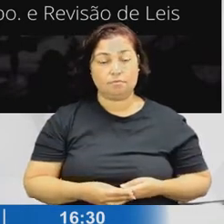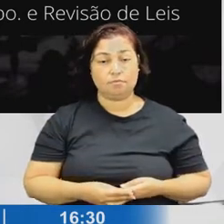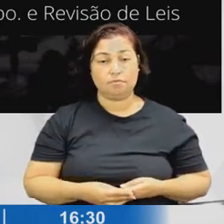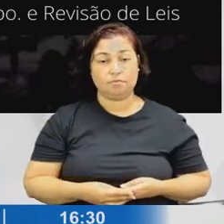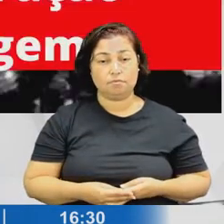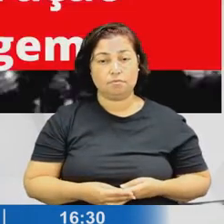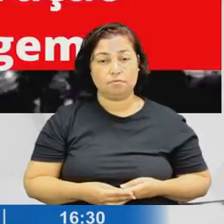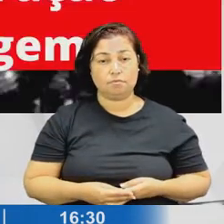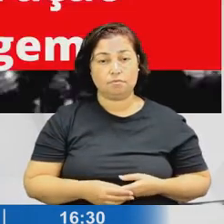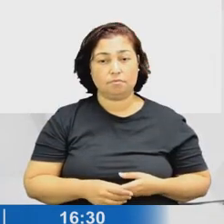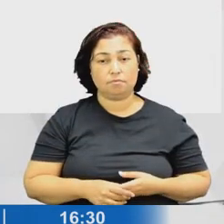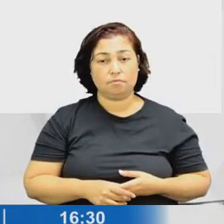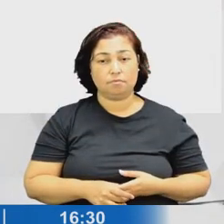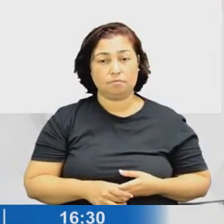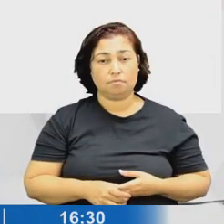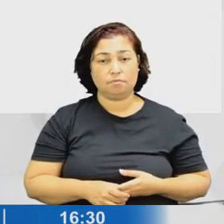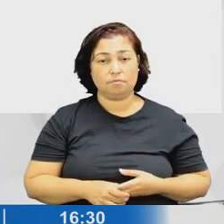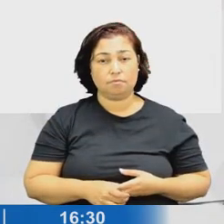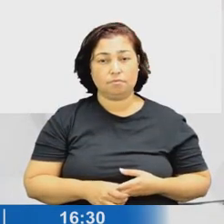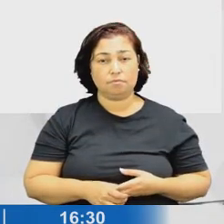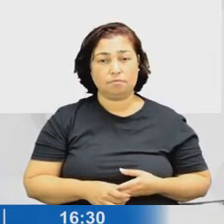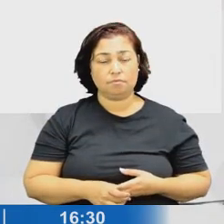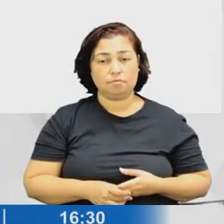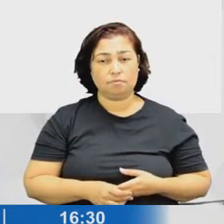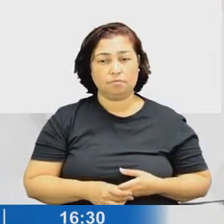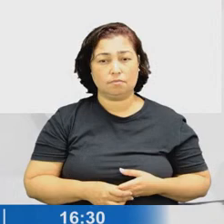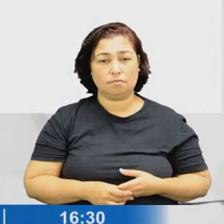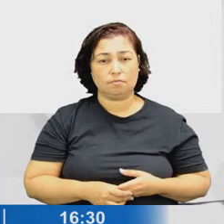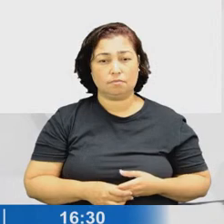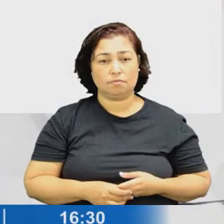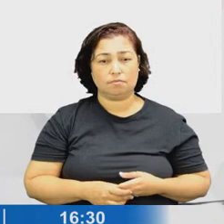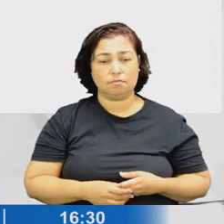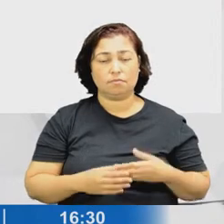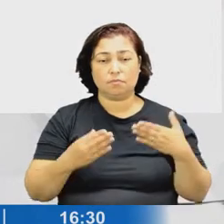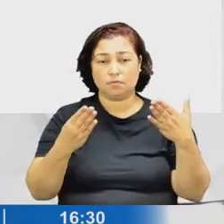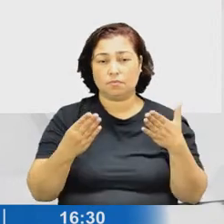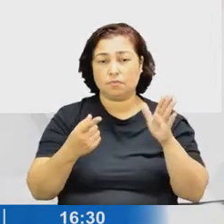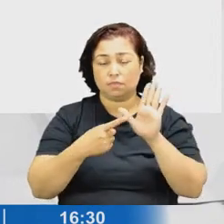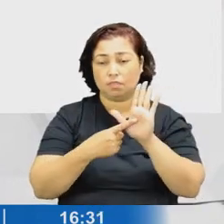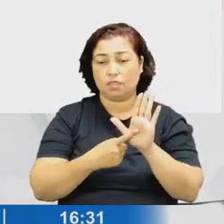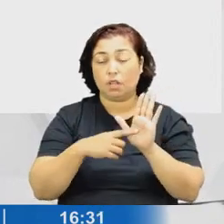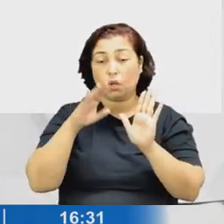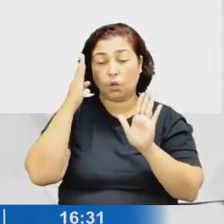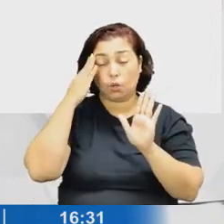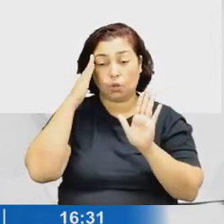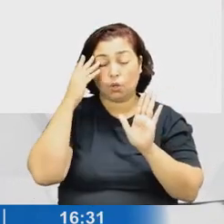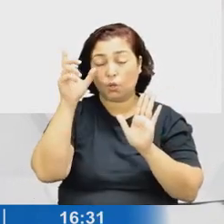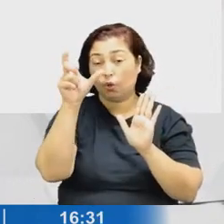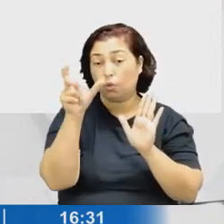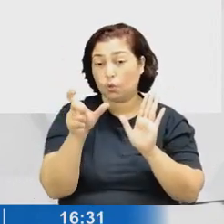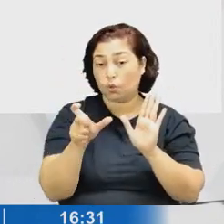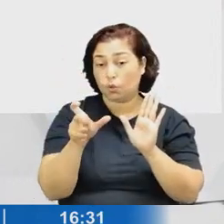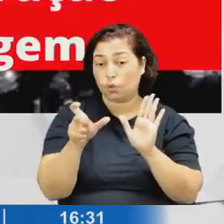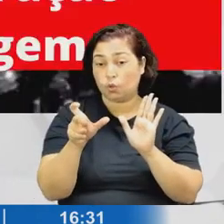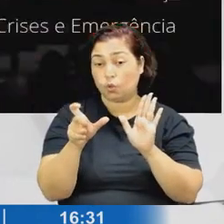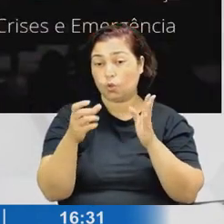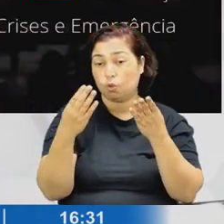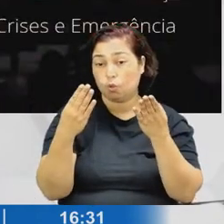então a condição de imagem aí o que que outra outra camada de condições de imagens você vai entender Qual é o perfil dele